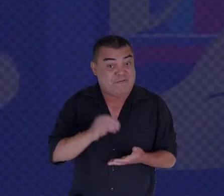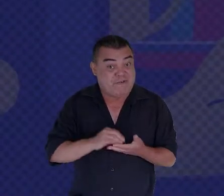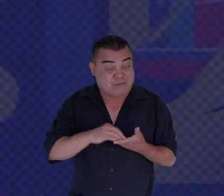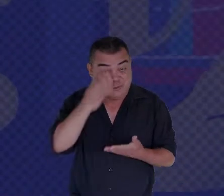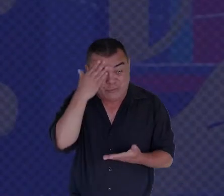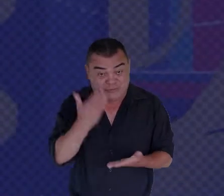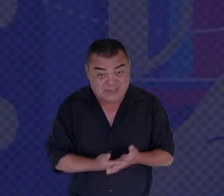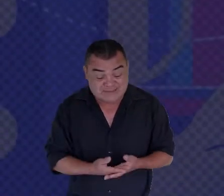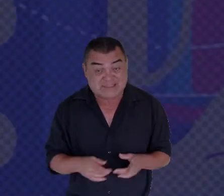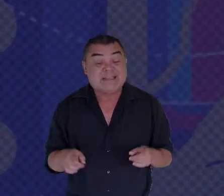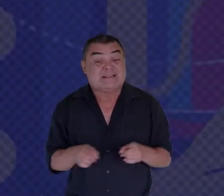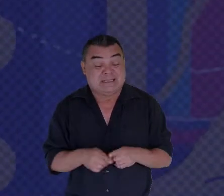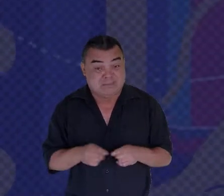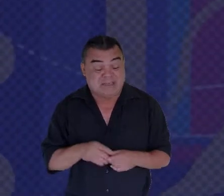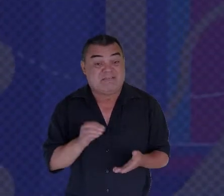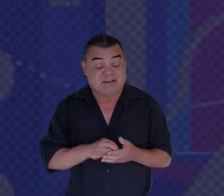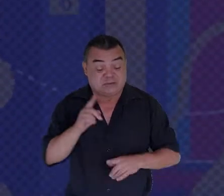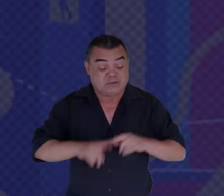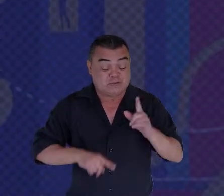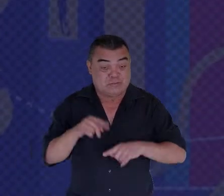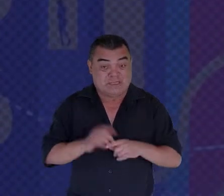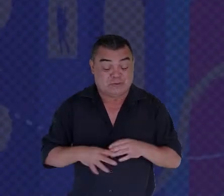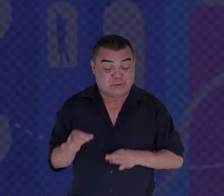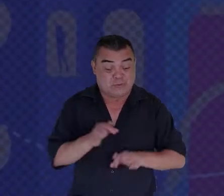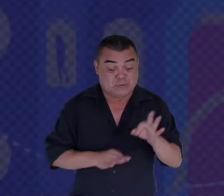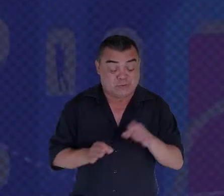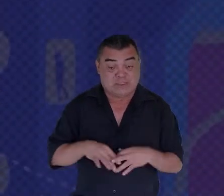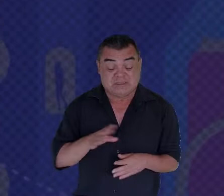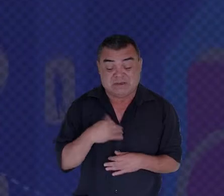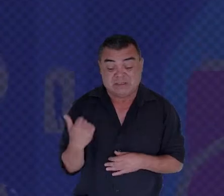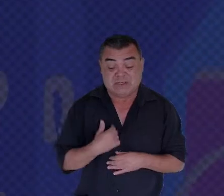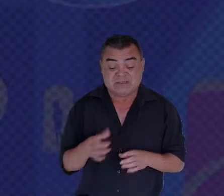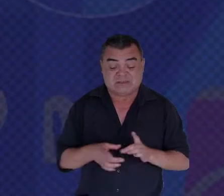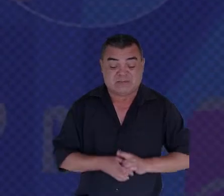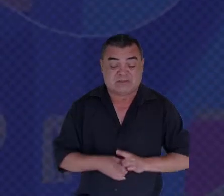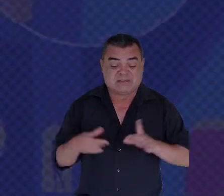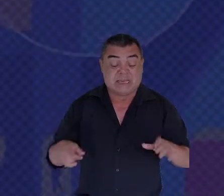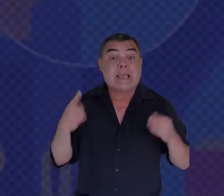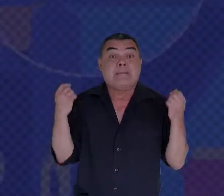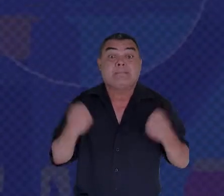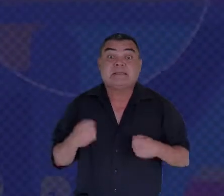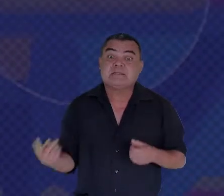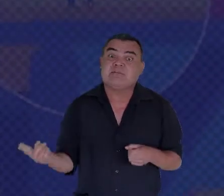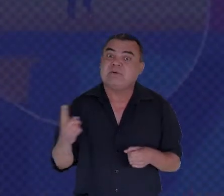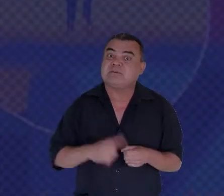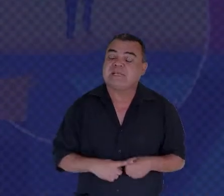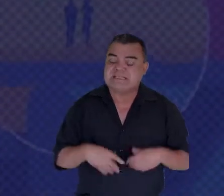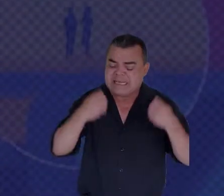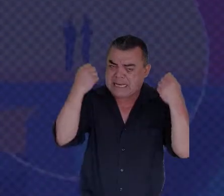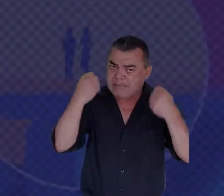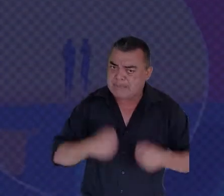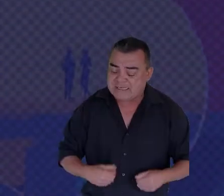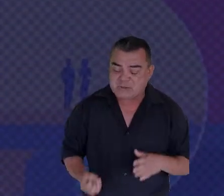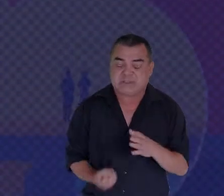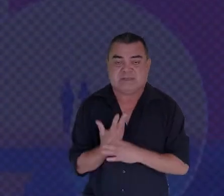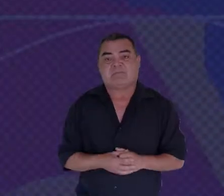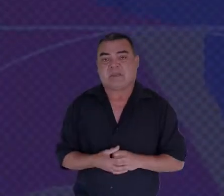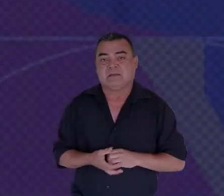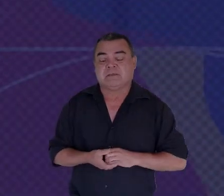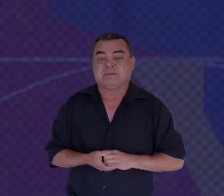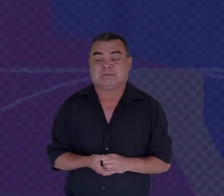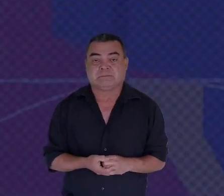excesso de instrumentos de controle a nossa democracia precisa voltar a ser capaz de